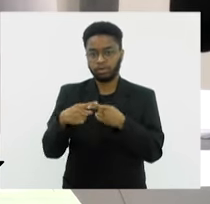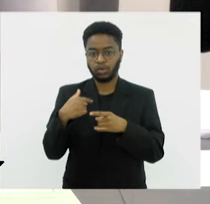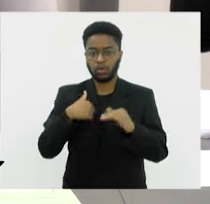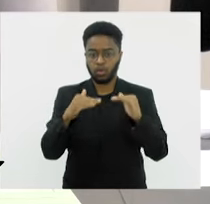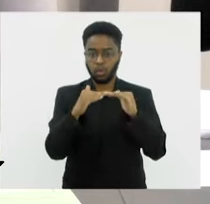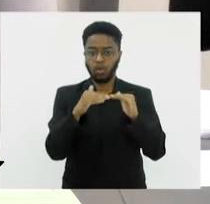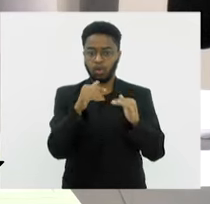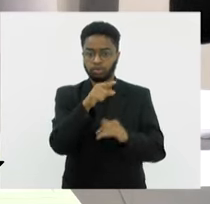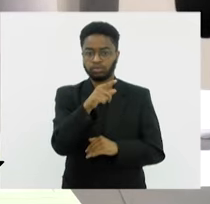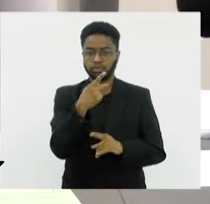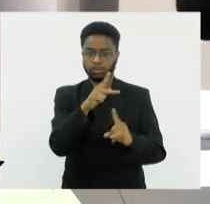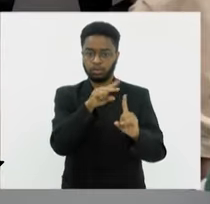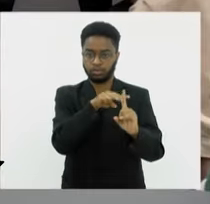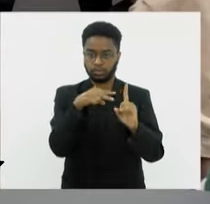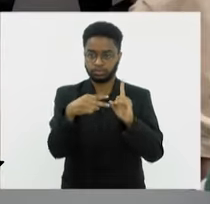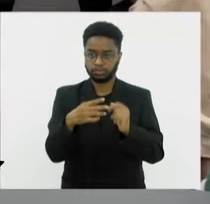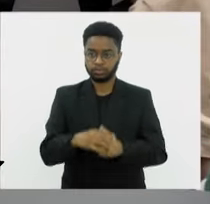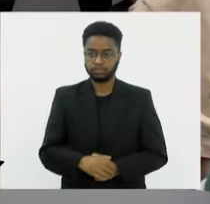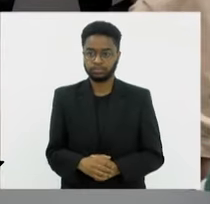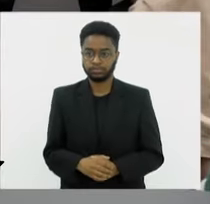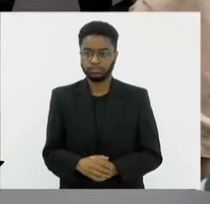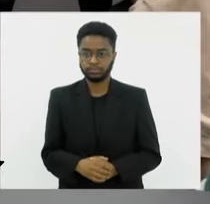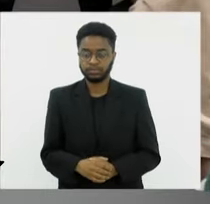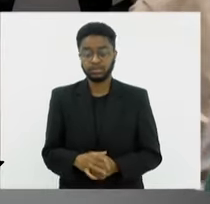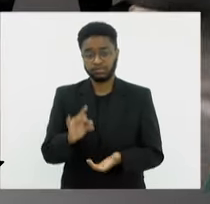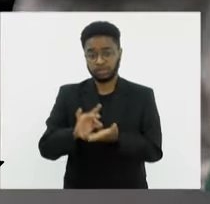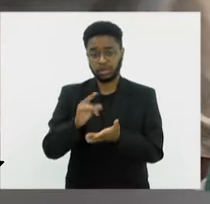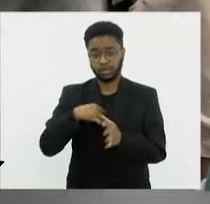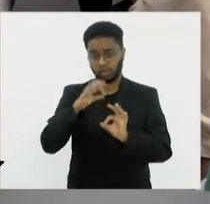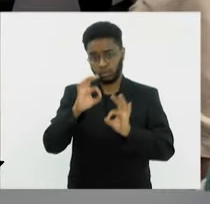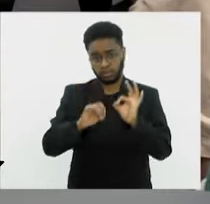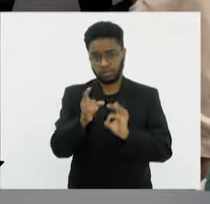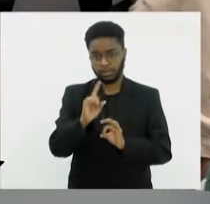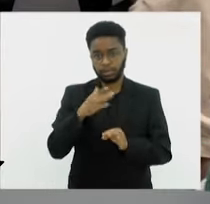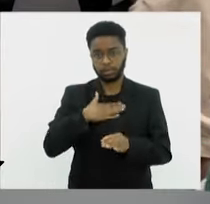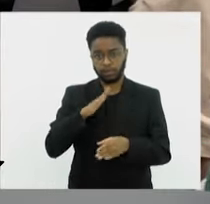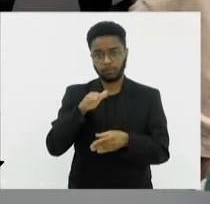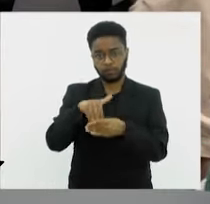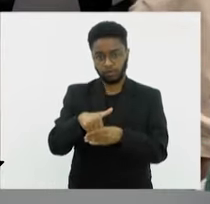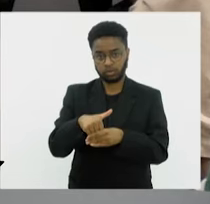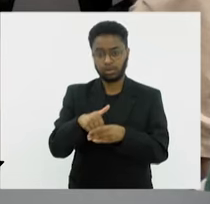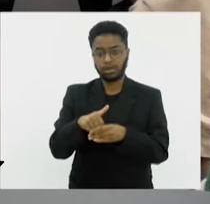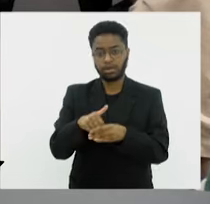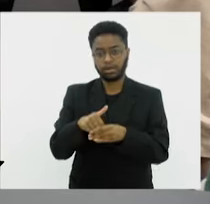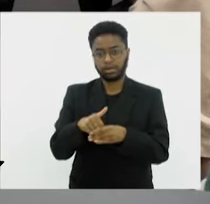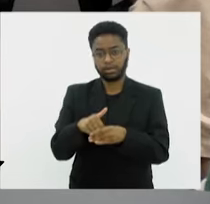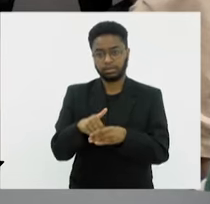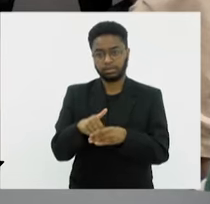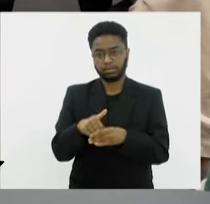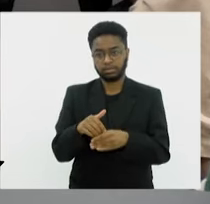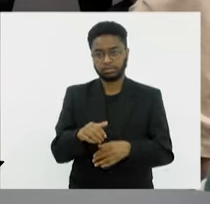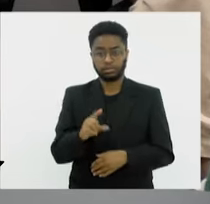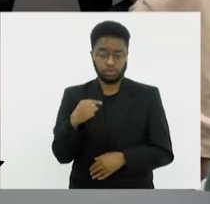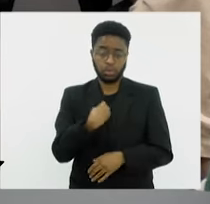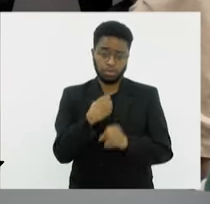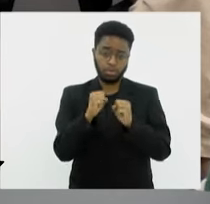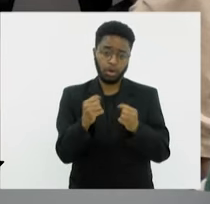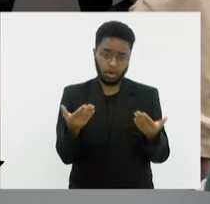ao seu entendimento. Na verdade, eu acabei não preparando o voto, né? Devolvi sem um voto, né? A gente pode fazer